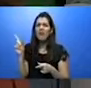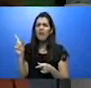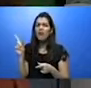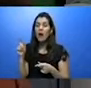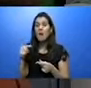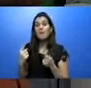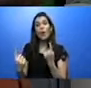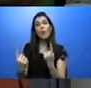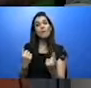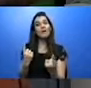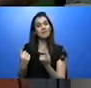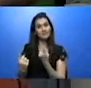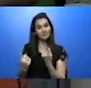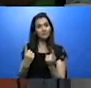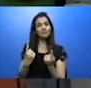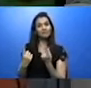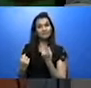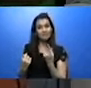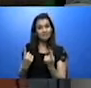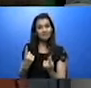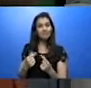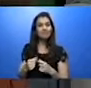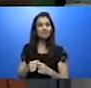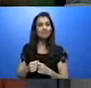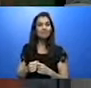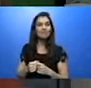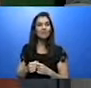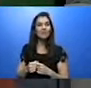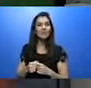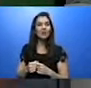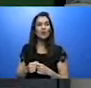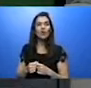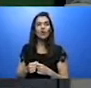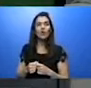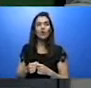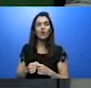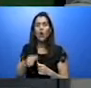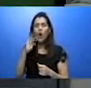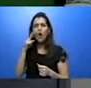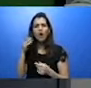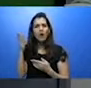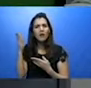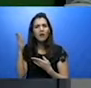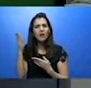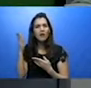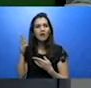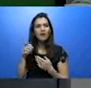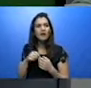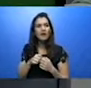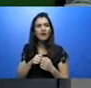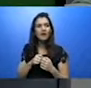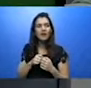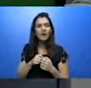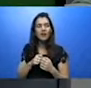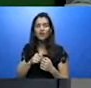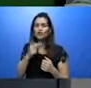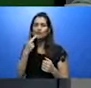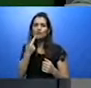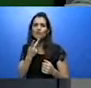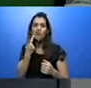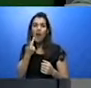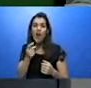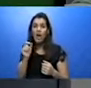uma comparação, né? Uma analogia. O que é isso? Olha só. Em vez de falar